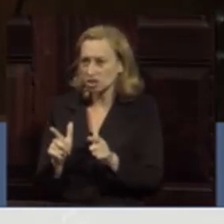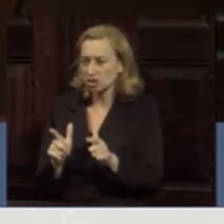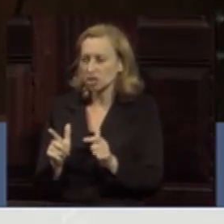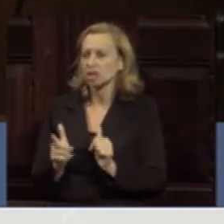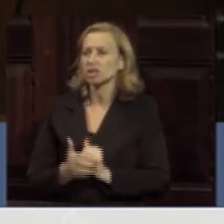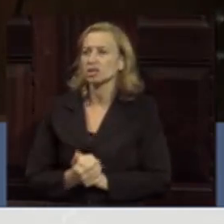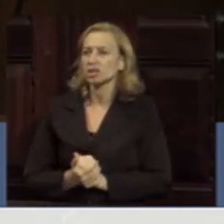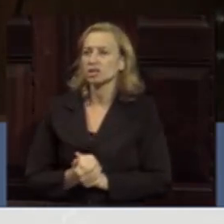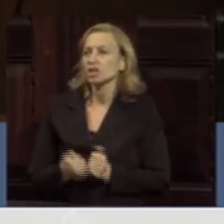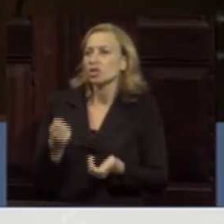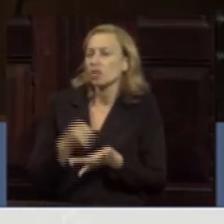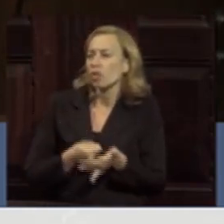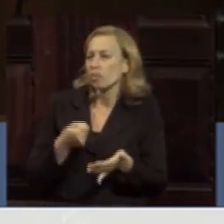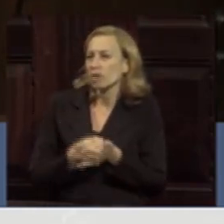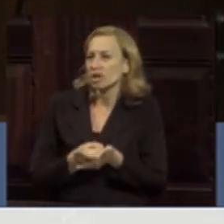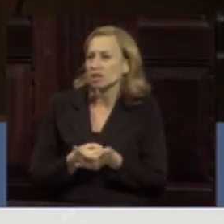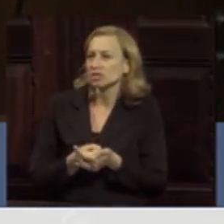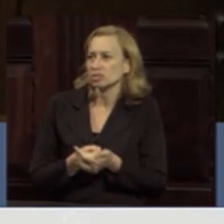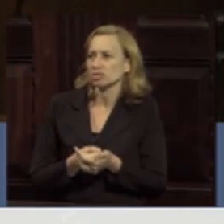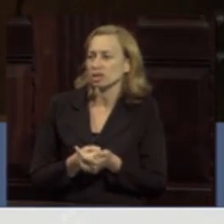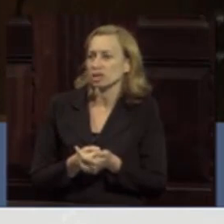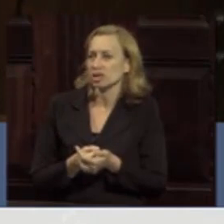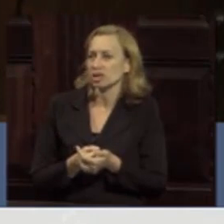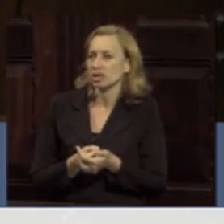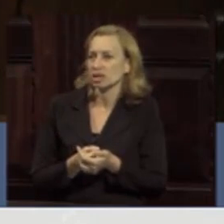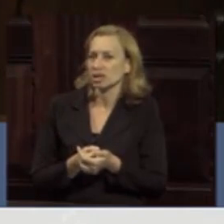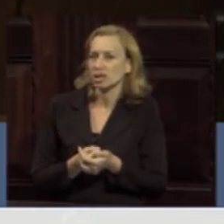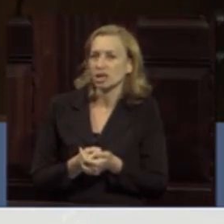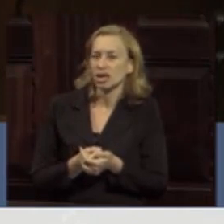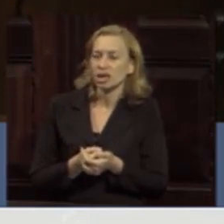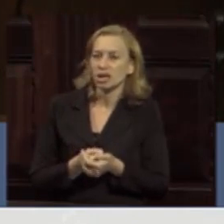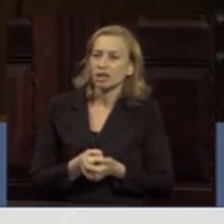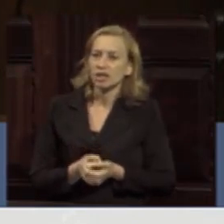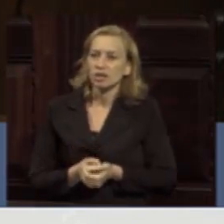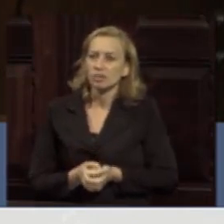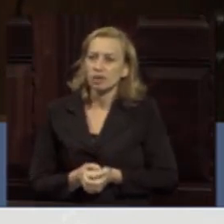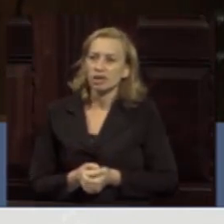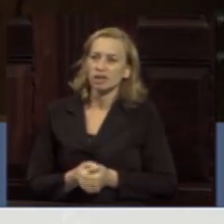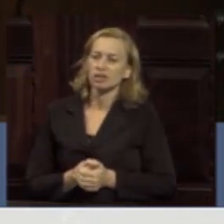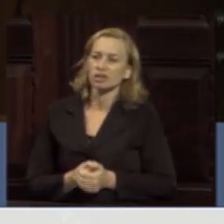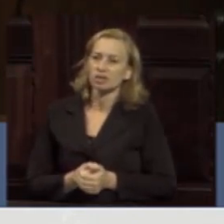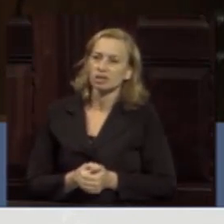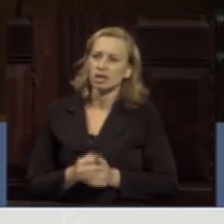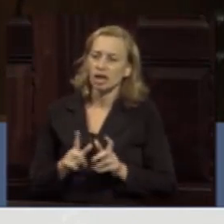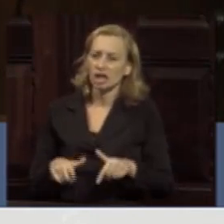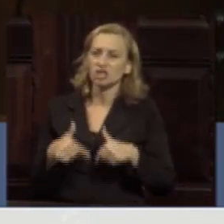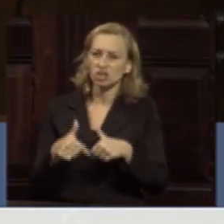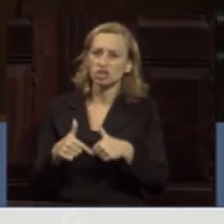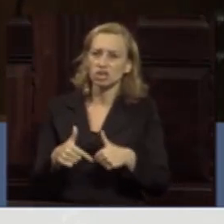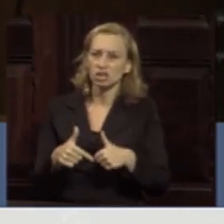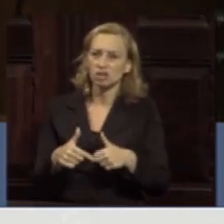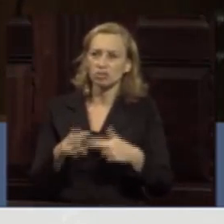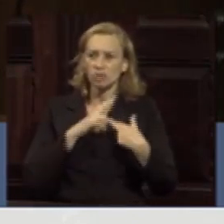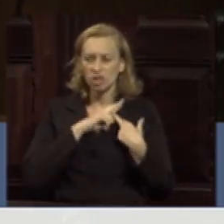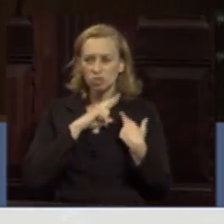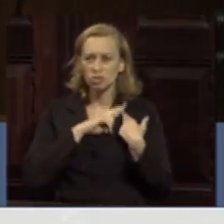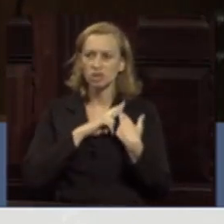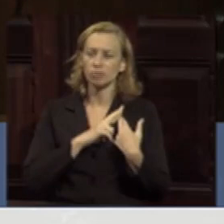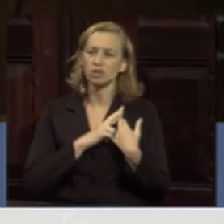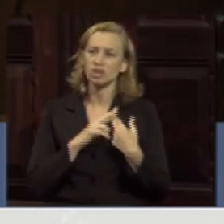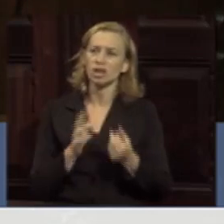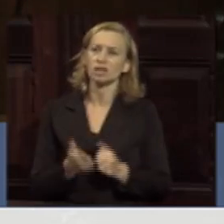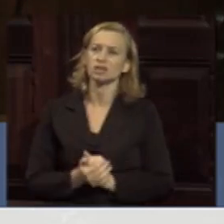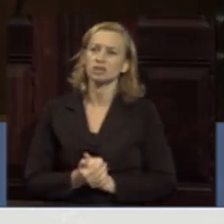cobrando dele uma atuação mais eficaz, e até posso dizer sim, um pouco mais responsável em